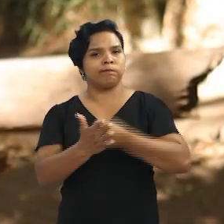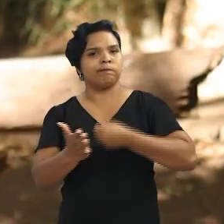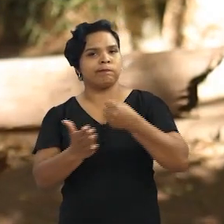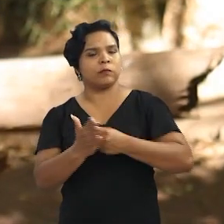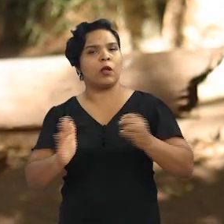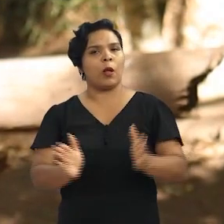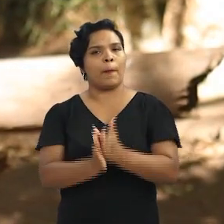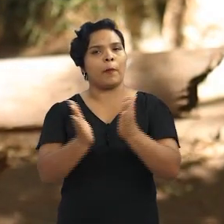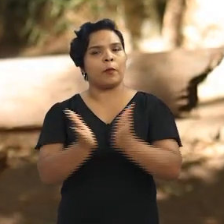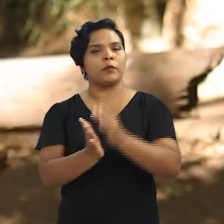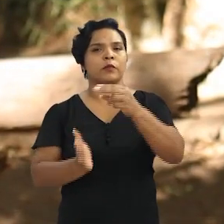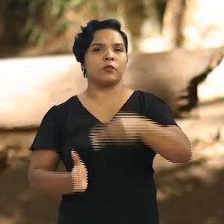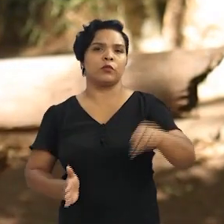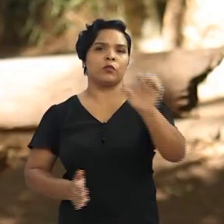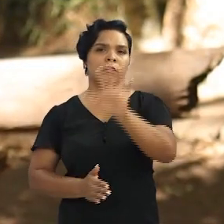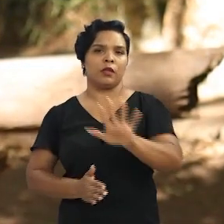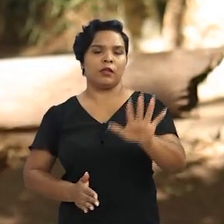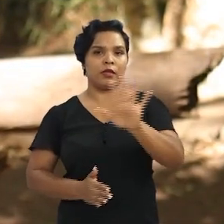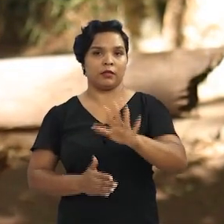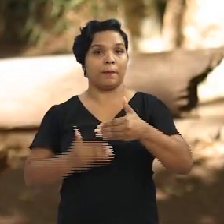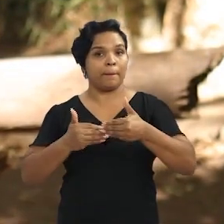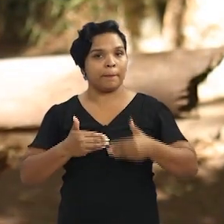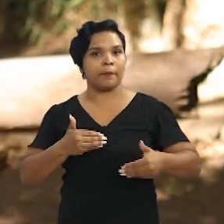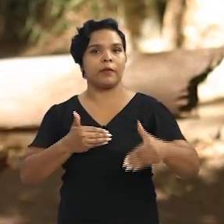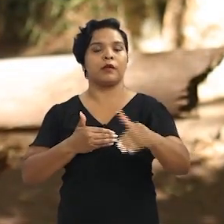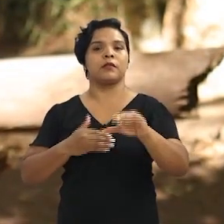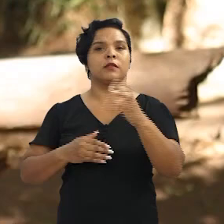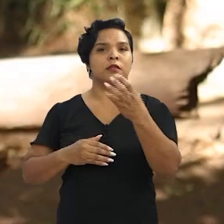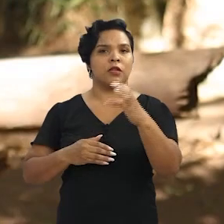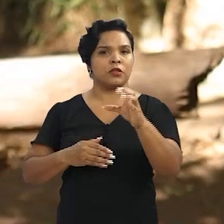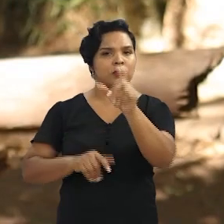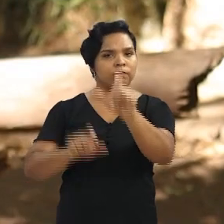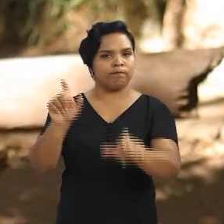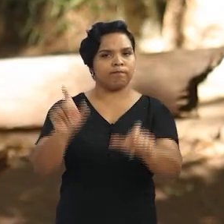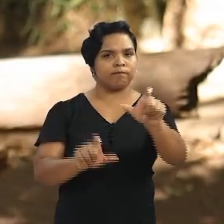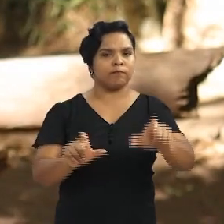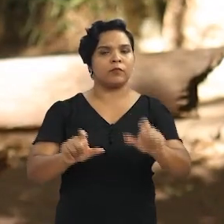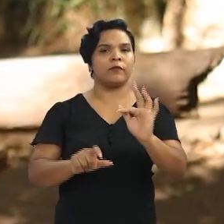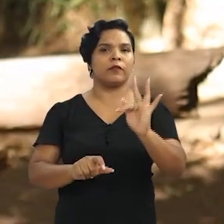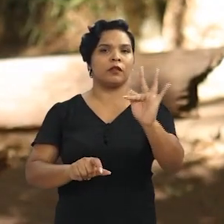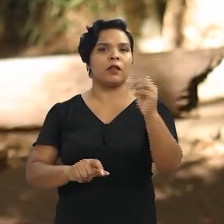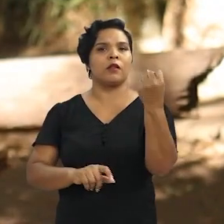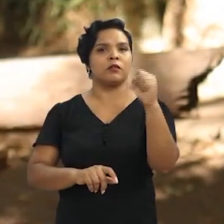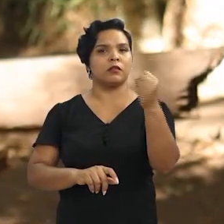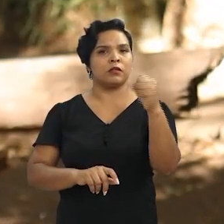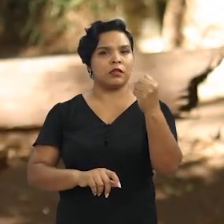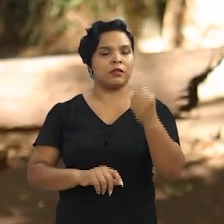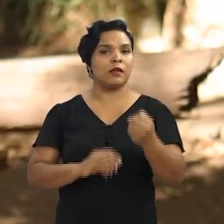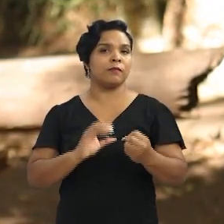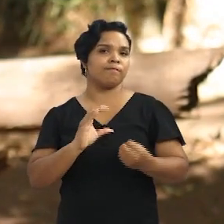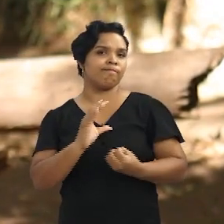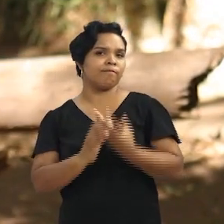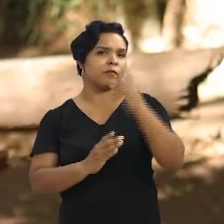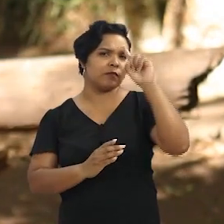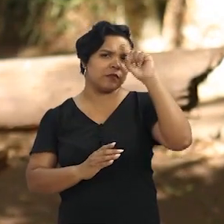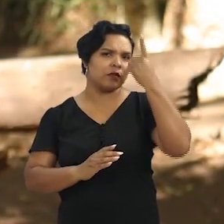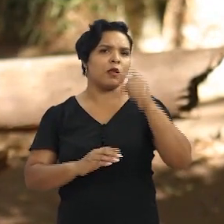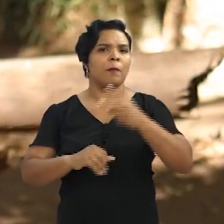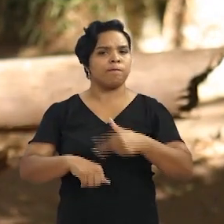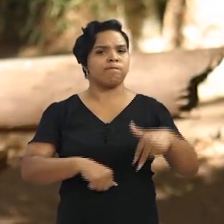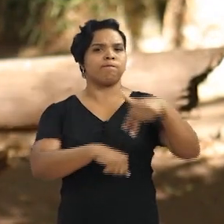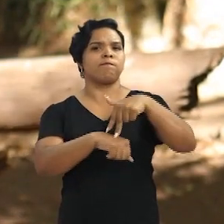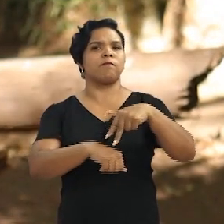que buscava lutar contra a pobreza dos nordestinos. A partir desse marco, cientistas da Universidade Federal de Sergipe